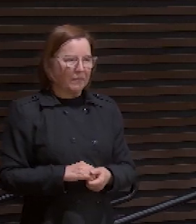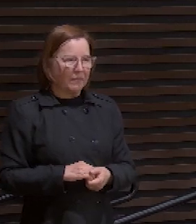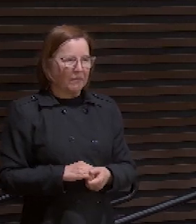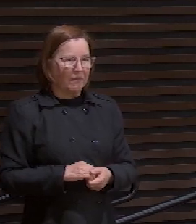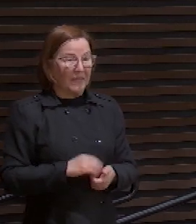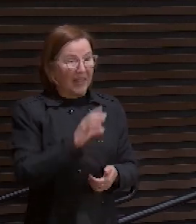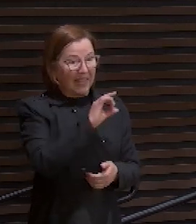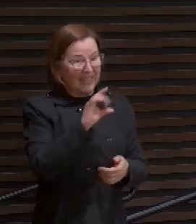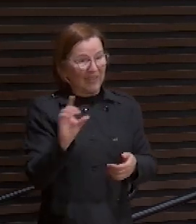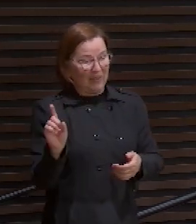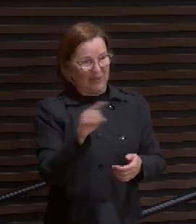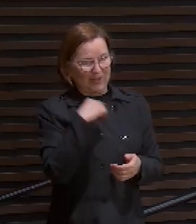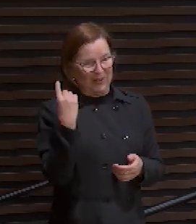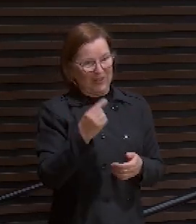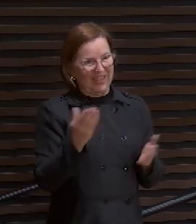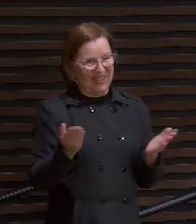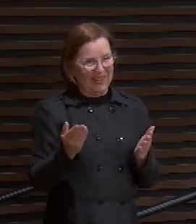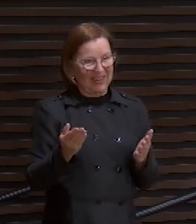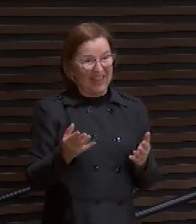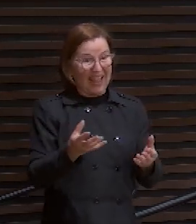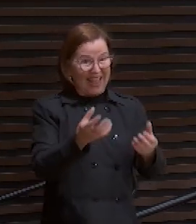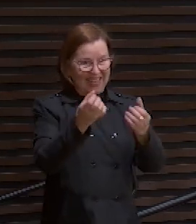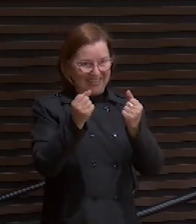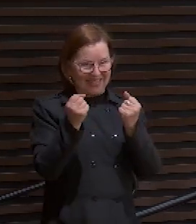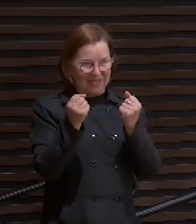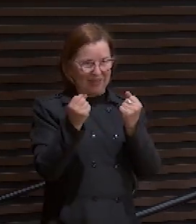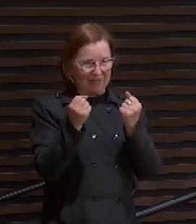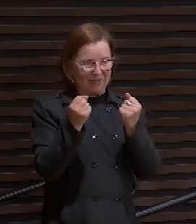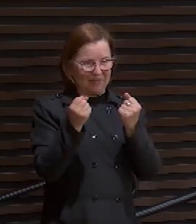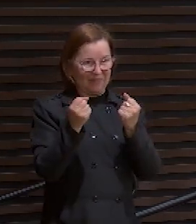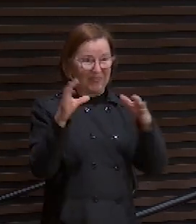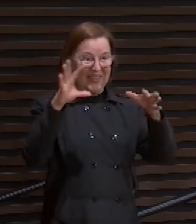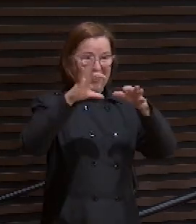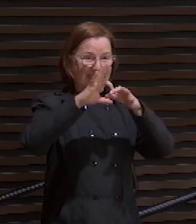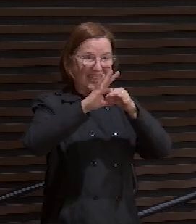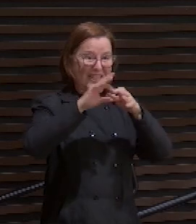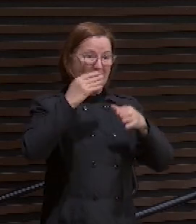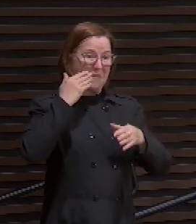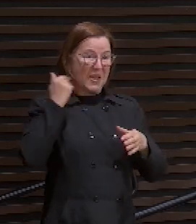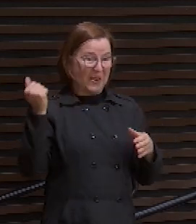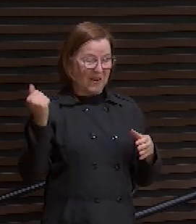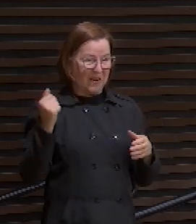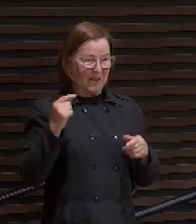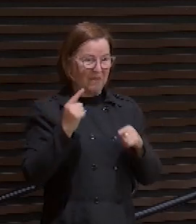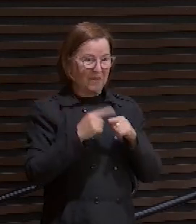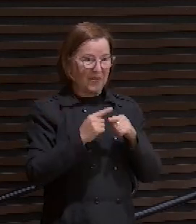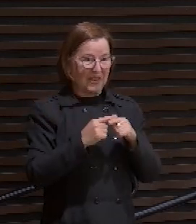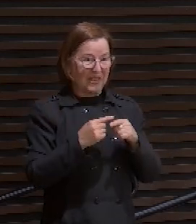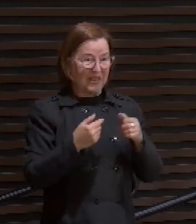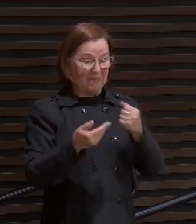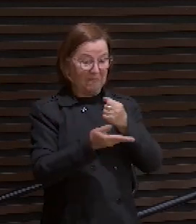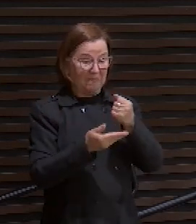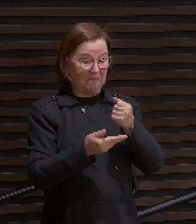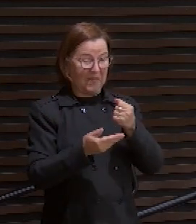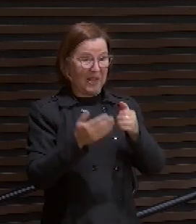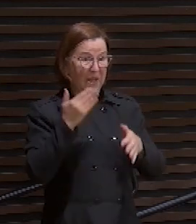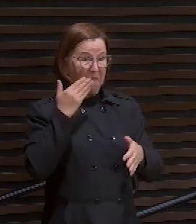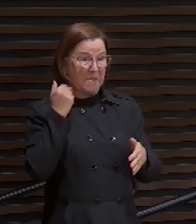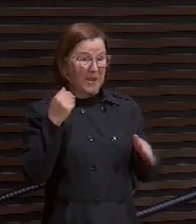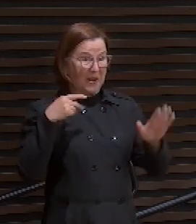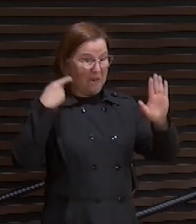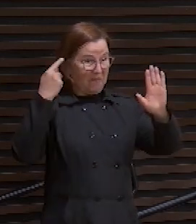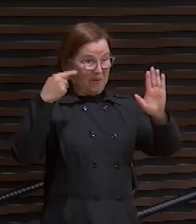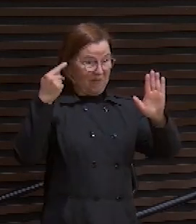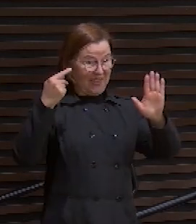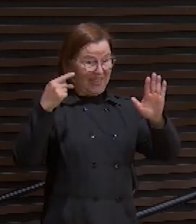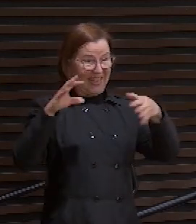Cada um de nós agora recebe. É uma aliança melhor porque se baseia em melhores promessas.